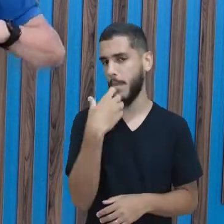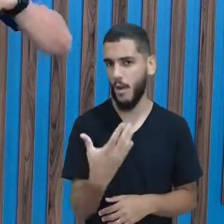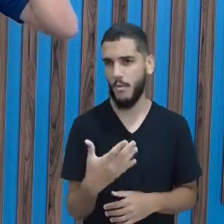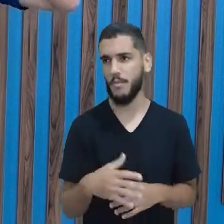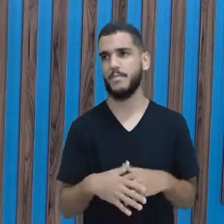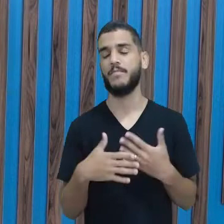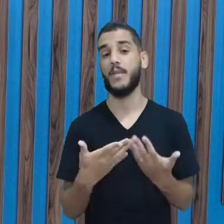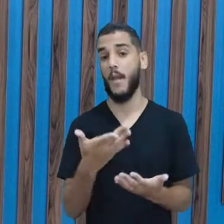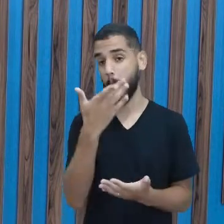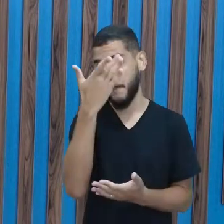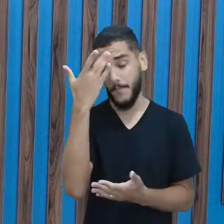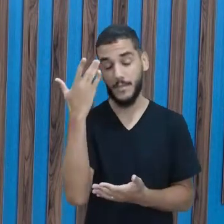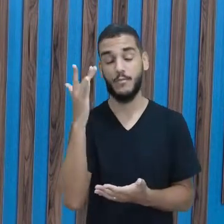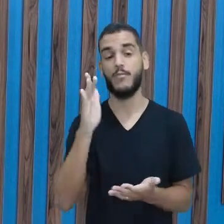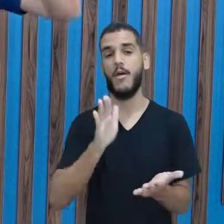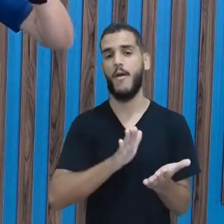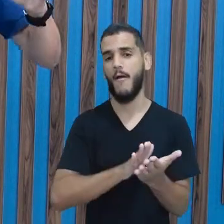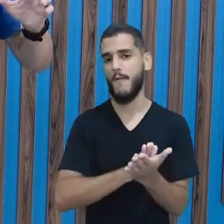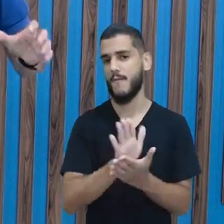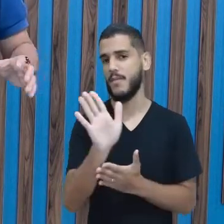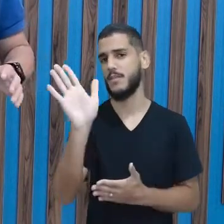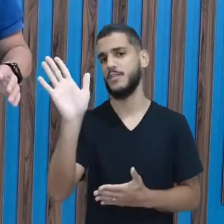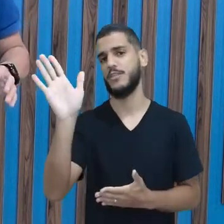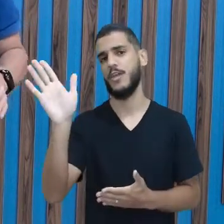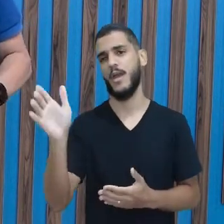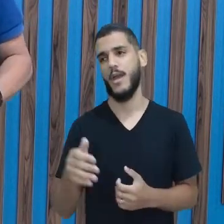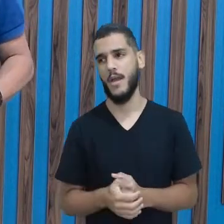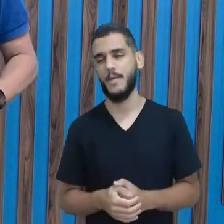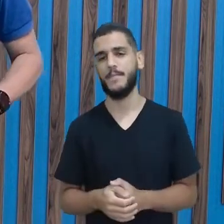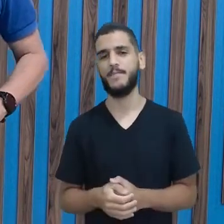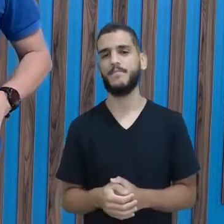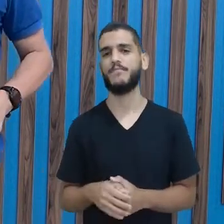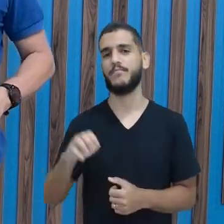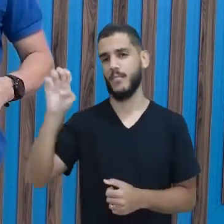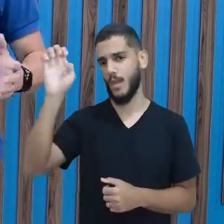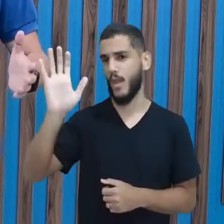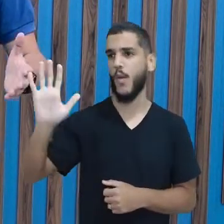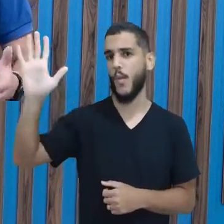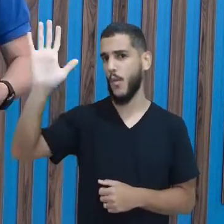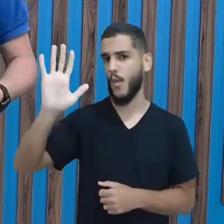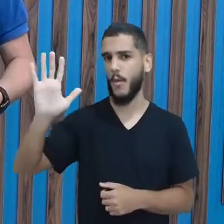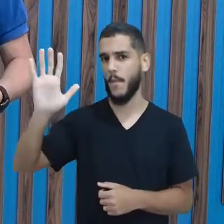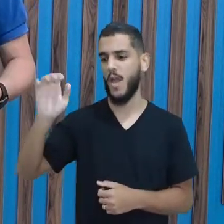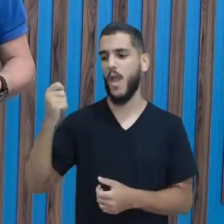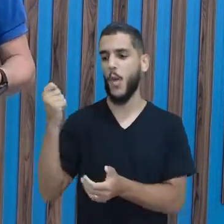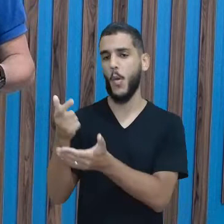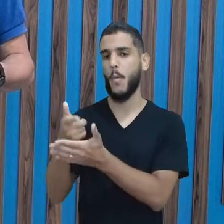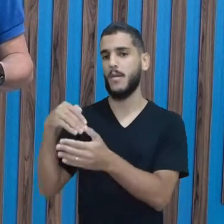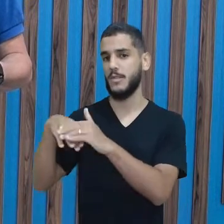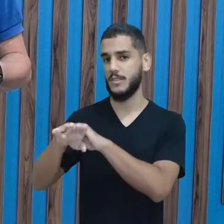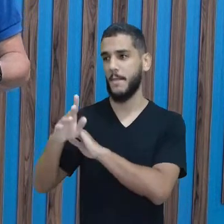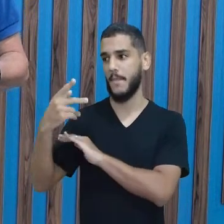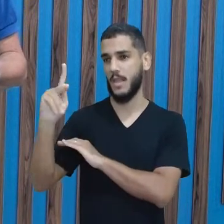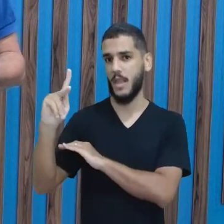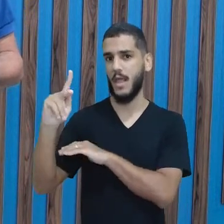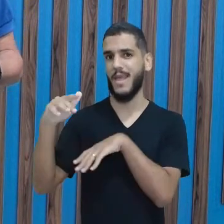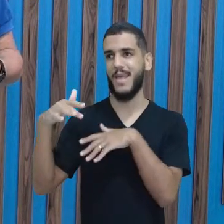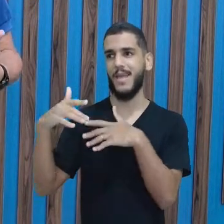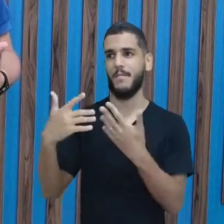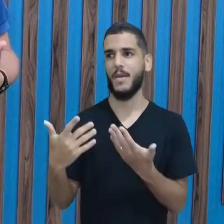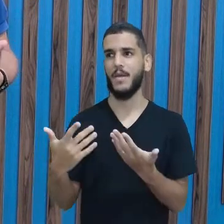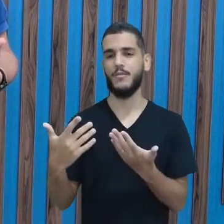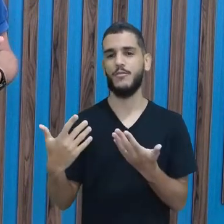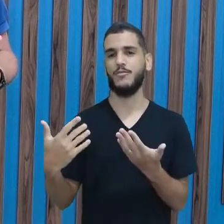de gente viajar, chegar na Itália, vou comprar um sapato italiano, ó. Aí compra, quando olha o sapato, embaixo tem Made